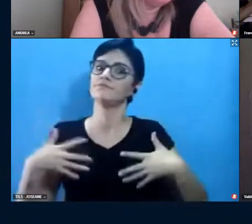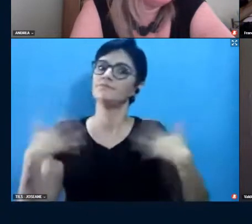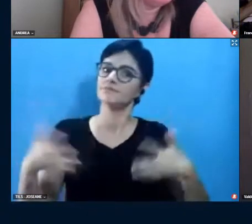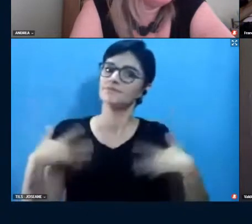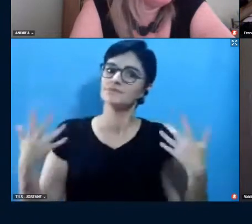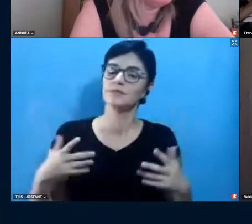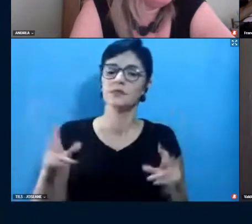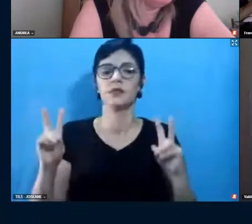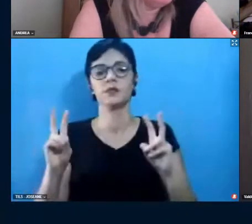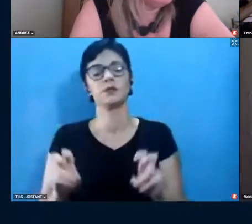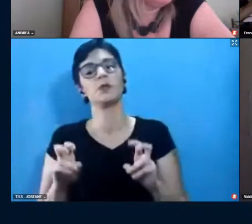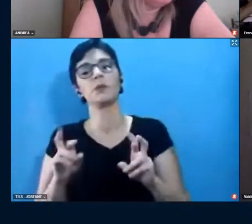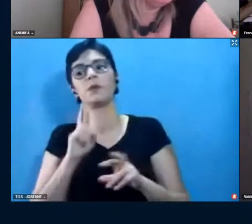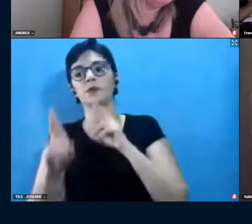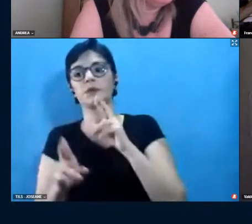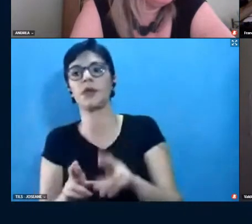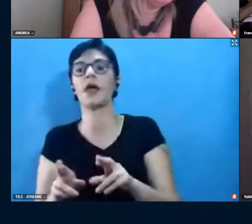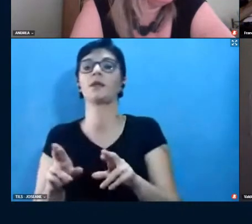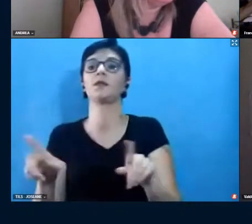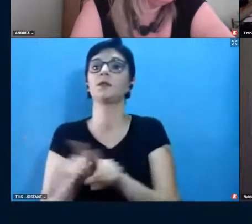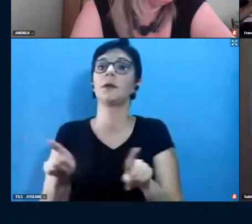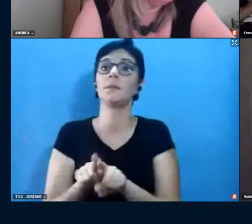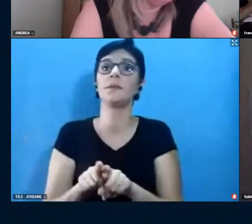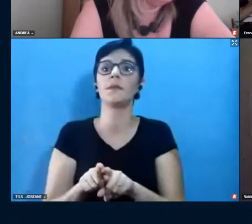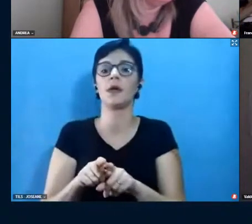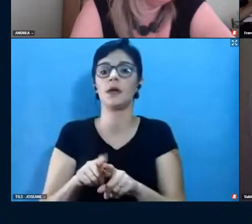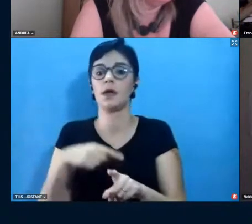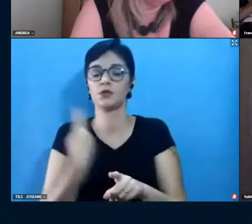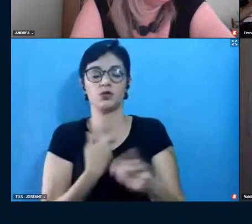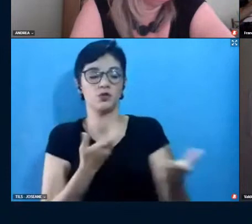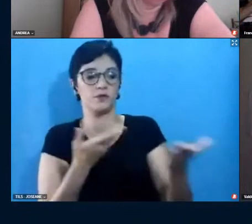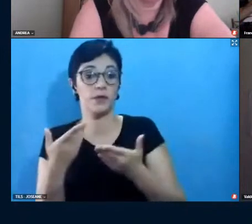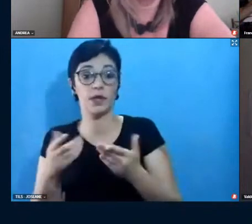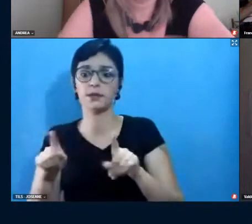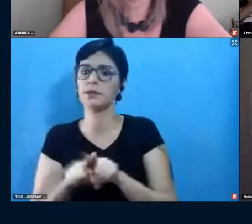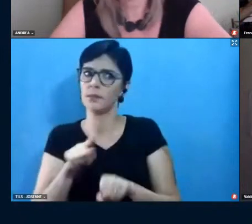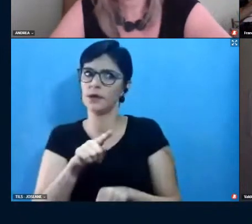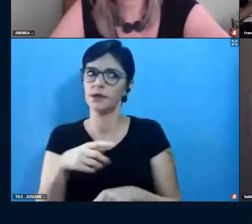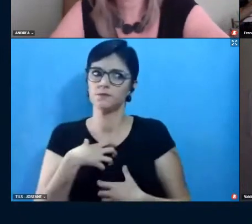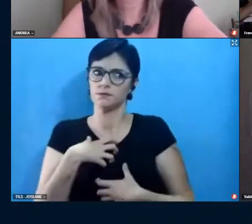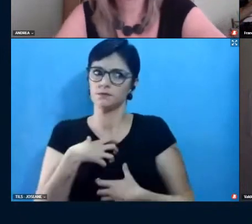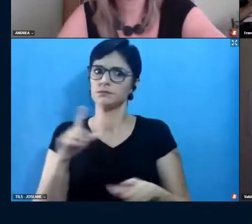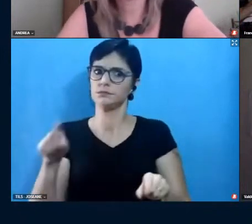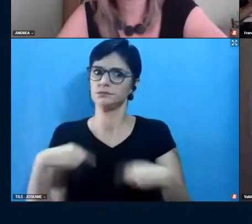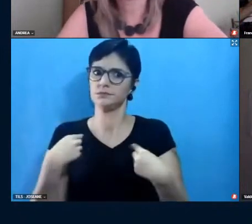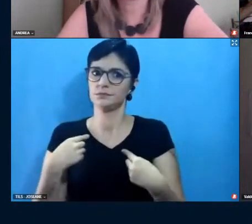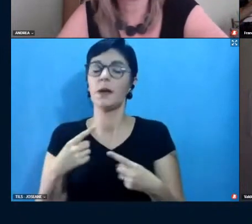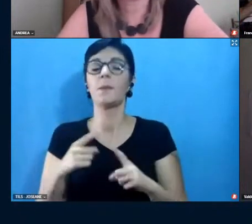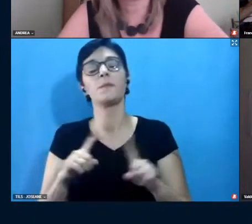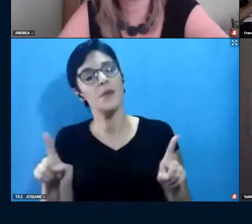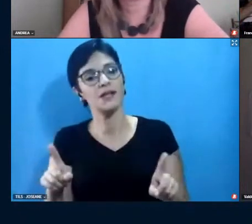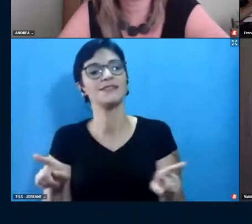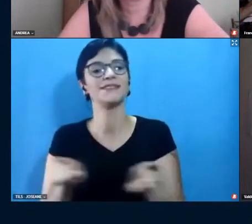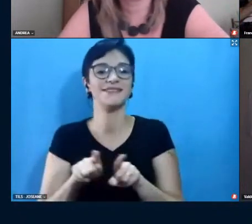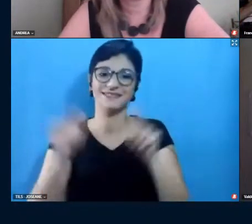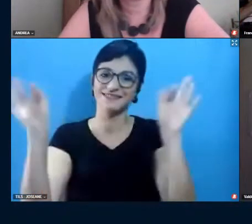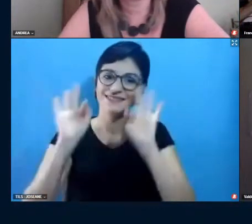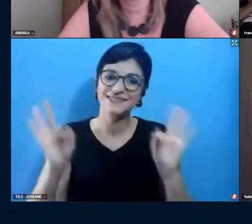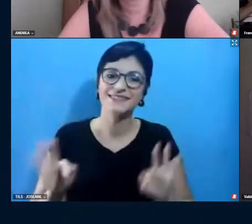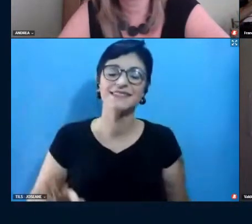resultado quanto com os convites, apesar de eles se sentirem muito desafiados por meio desse convite, mas eles ficaram muito